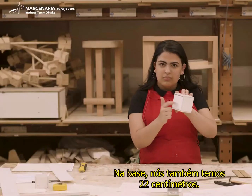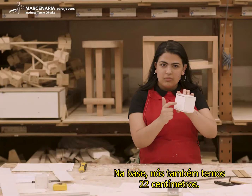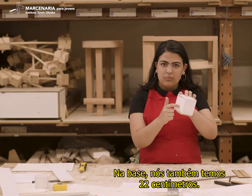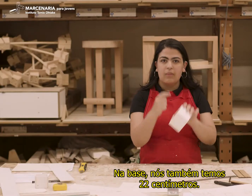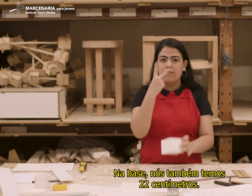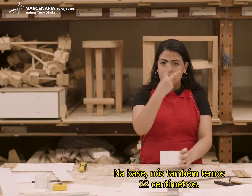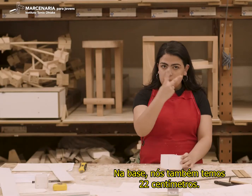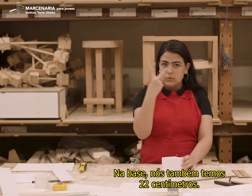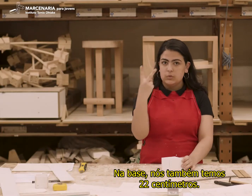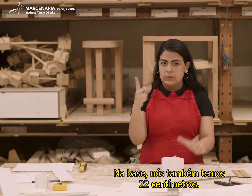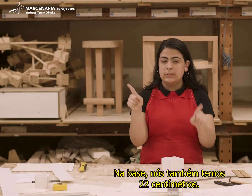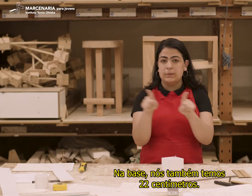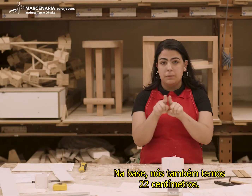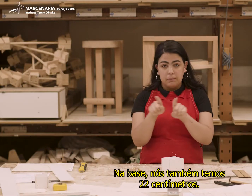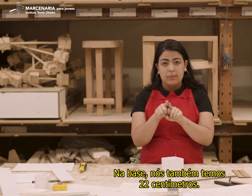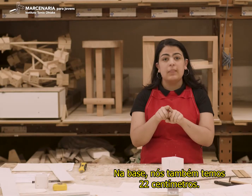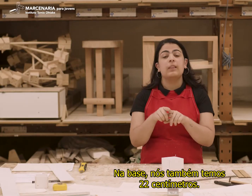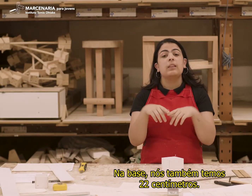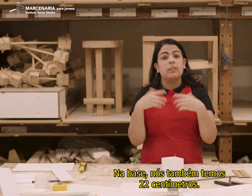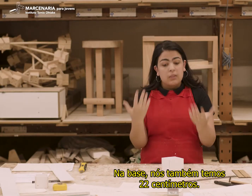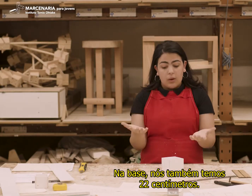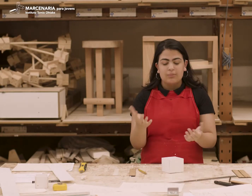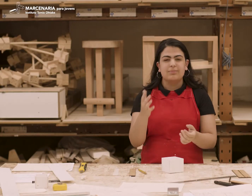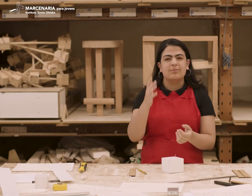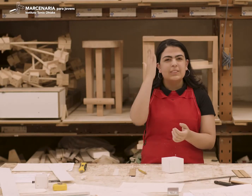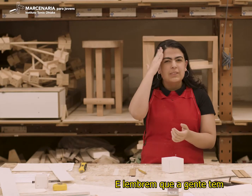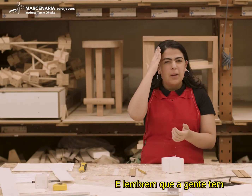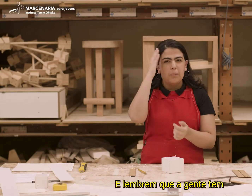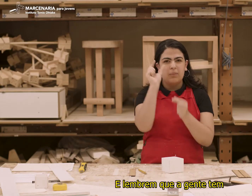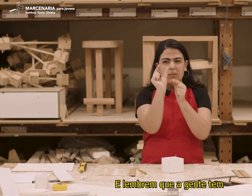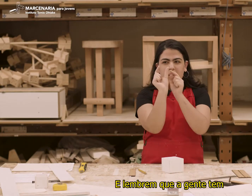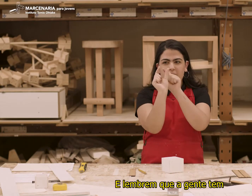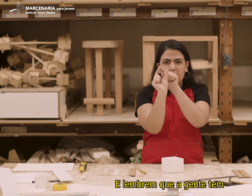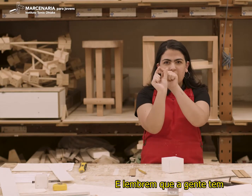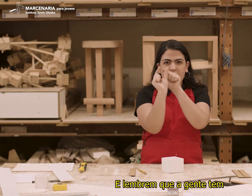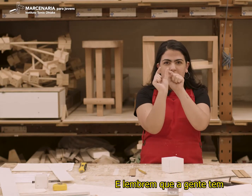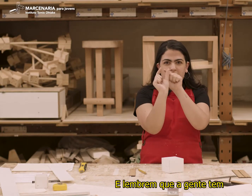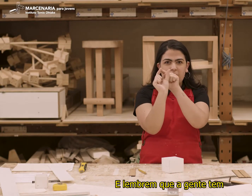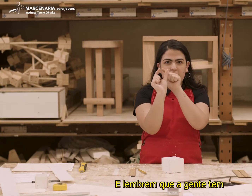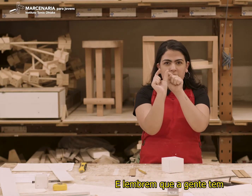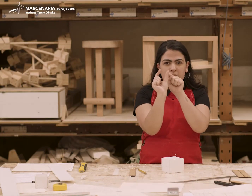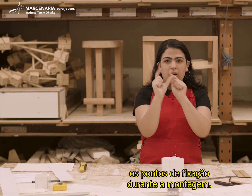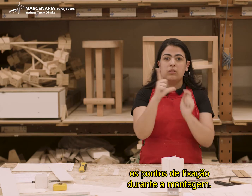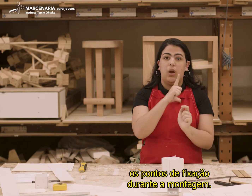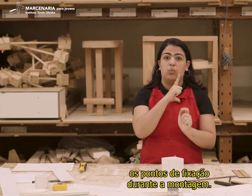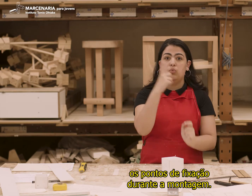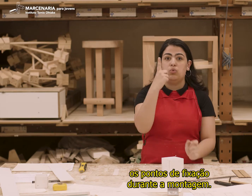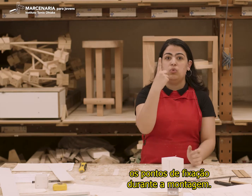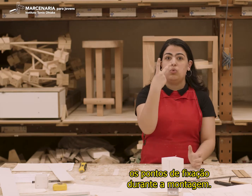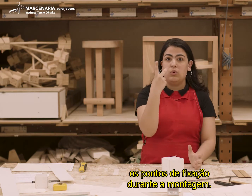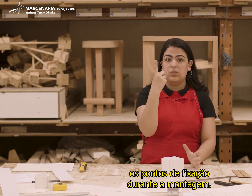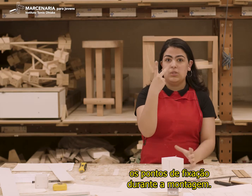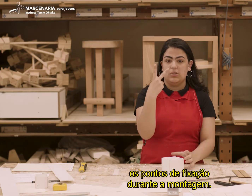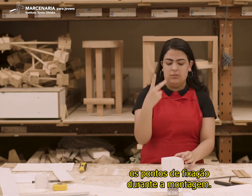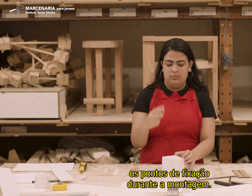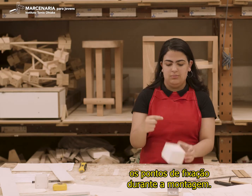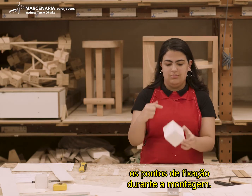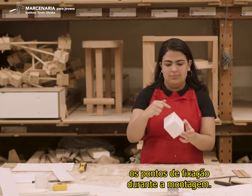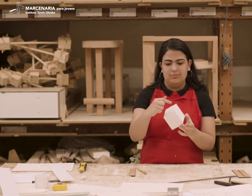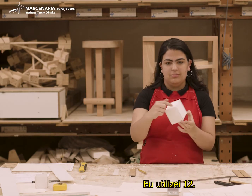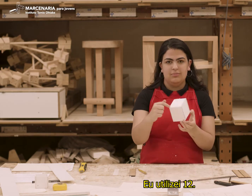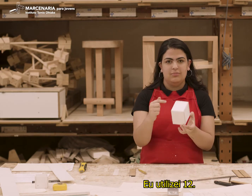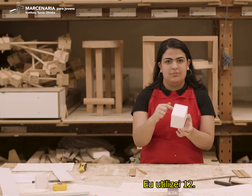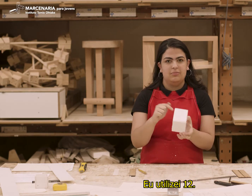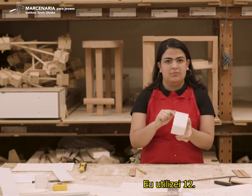Na base, nós também temos 22 centímetros. E lembram que a gente tem os pontos de fixação durante a